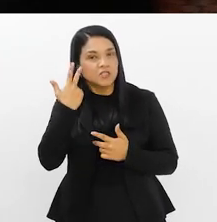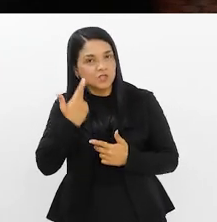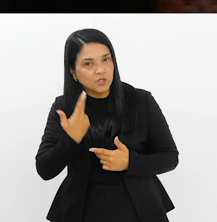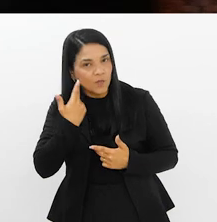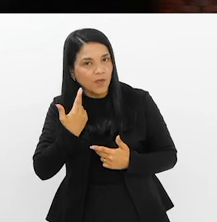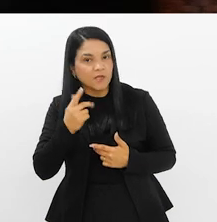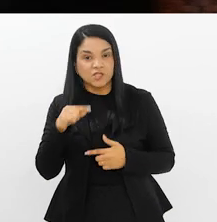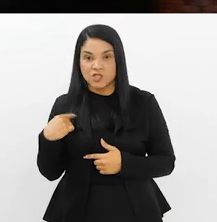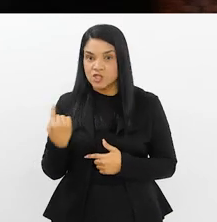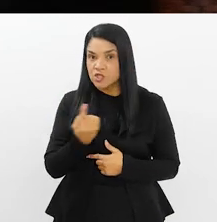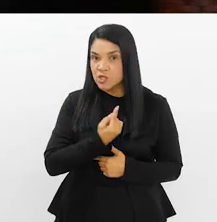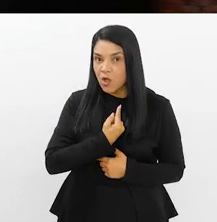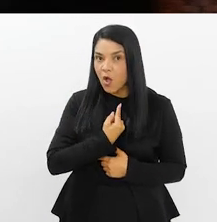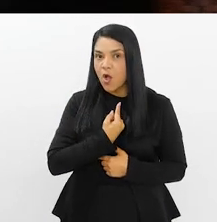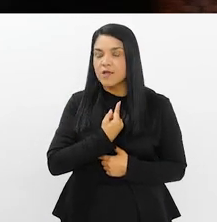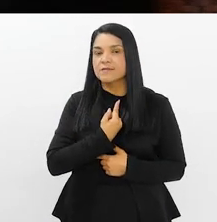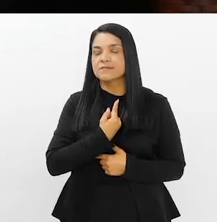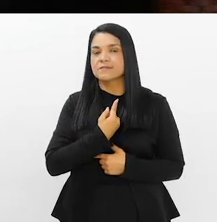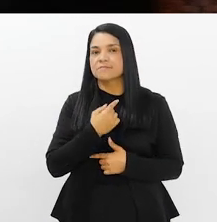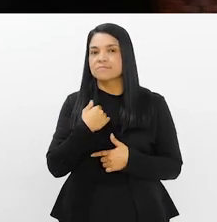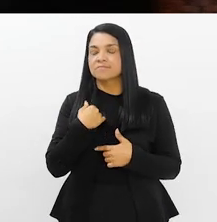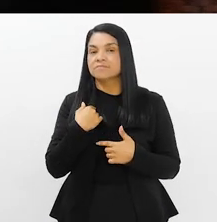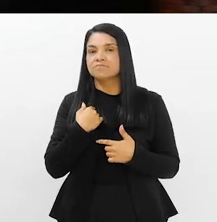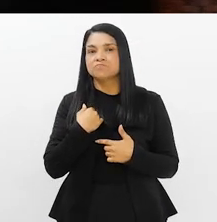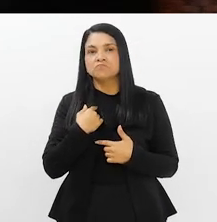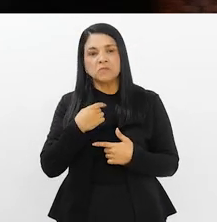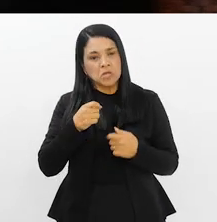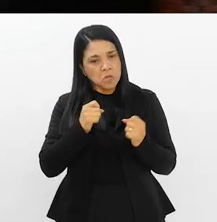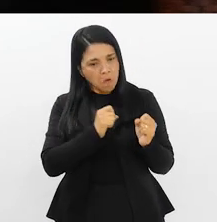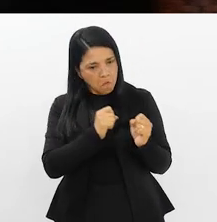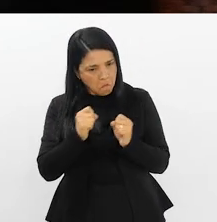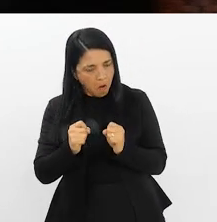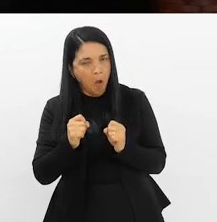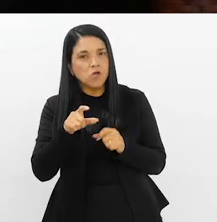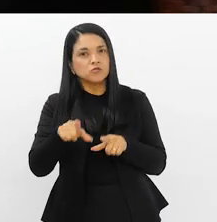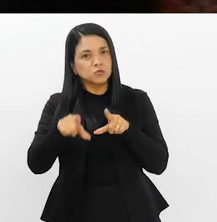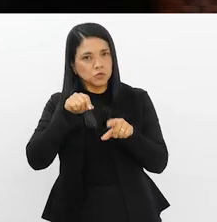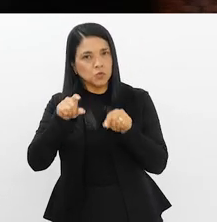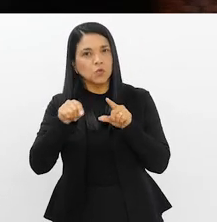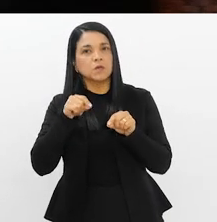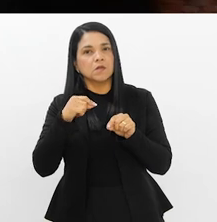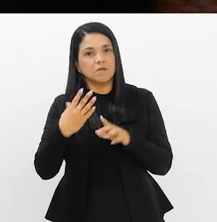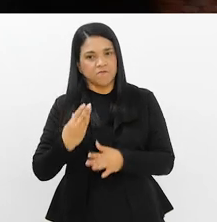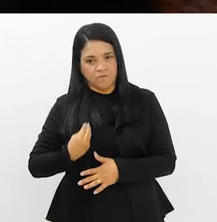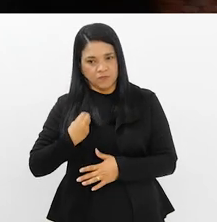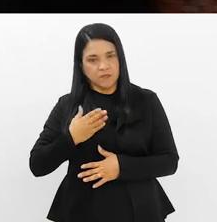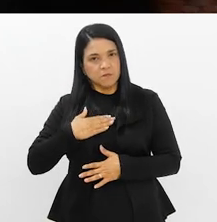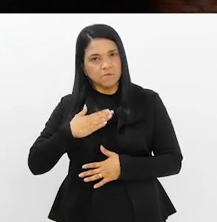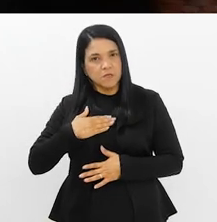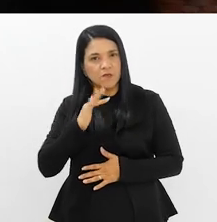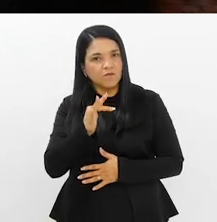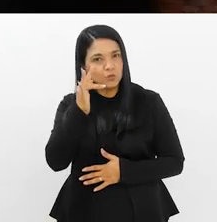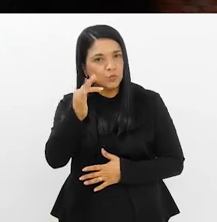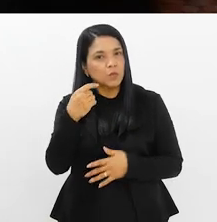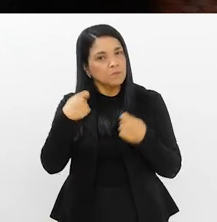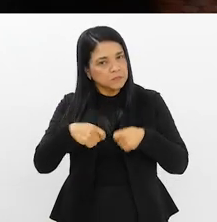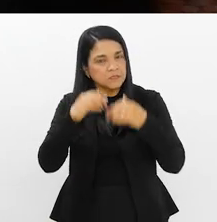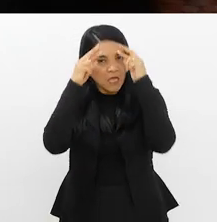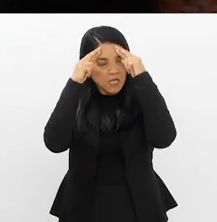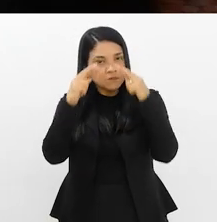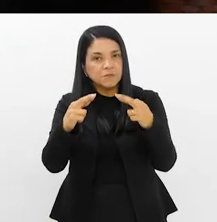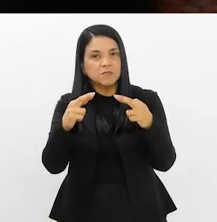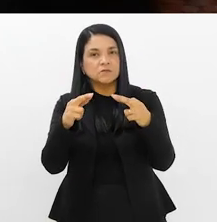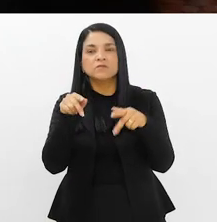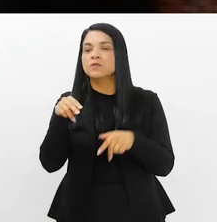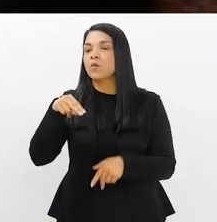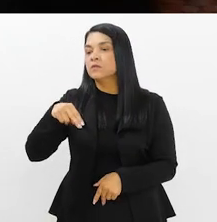nesse lugar de fala também, de dizer não, eu tenho o poder de escolha e todas as escolhas devem ser